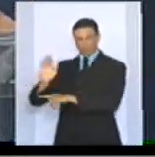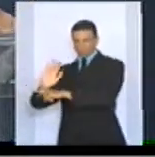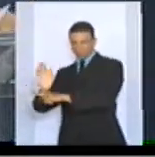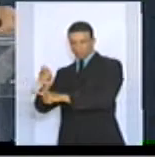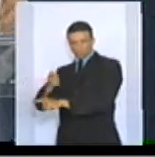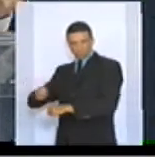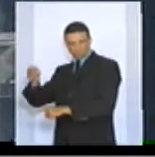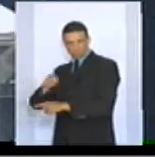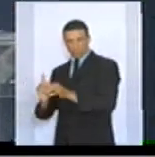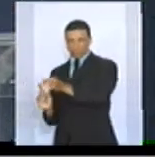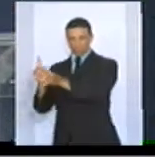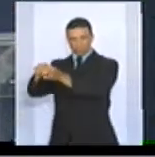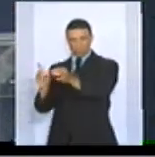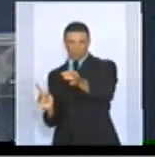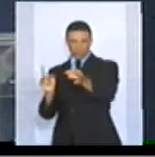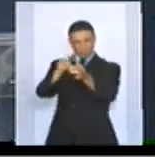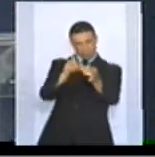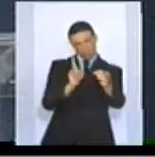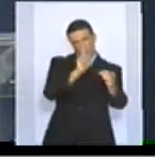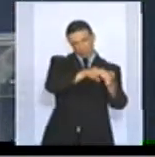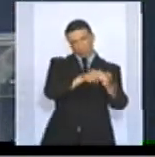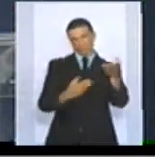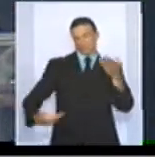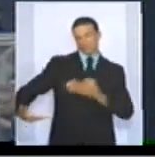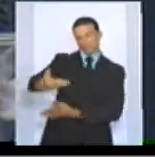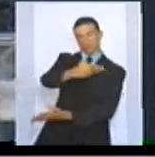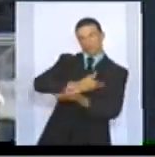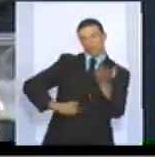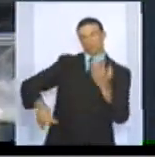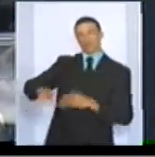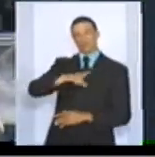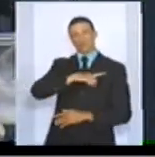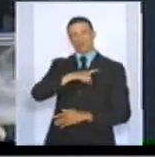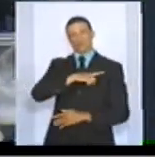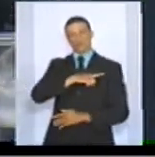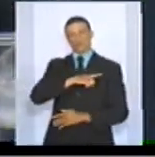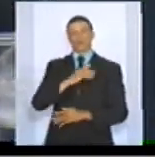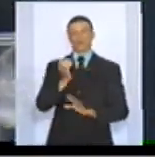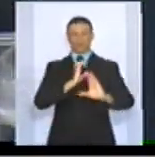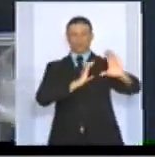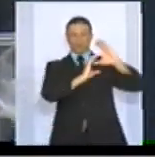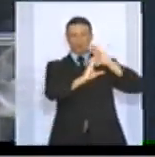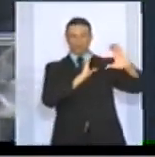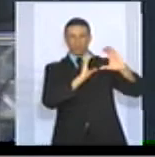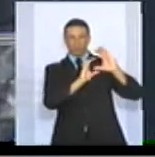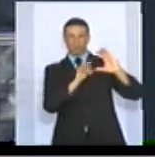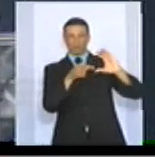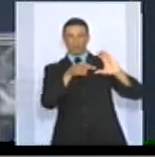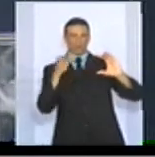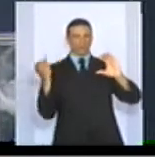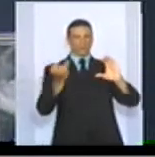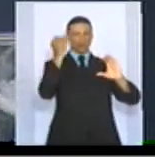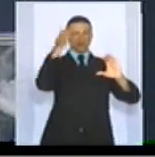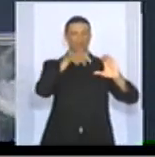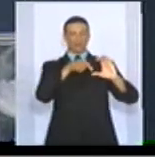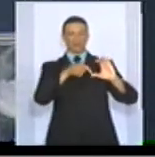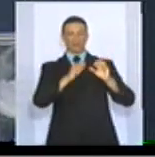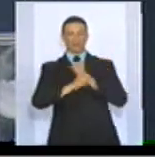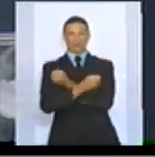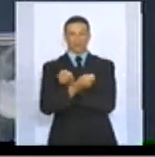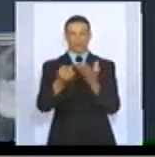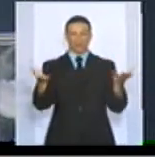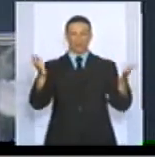exercer a atividade de empacotamento e uma relação com a Agência Nacional de Telecomunicações por exercerem a atividade de